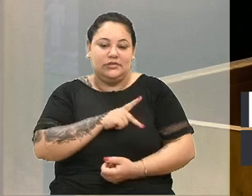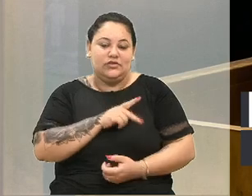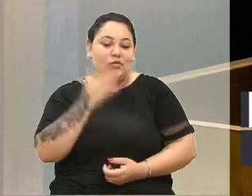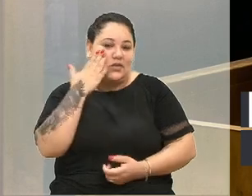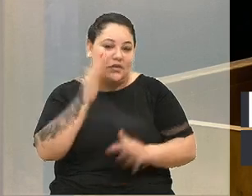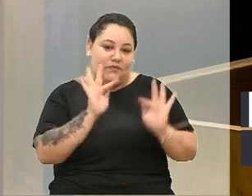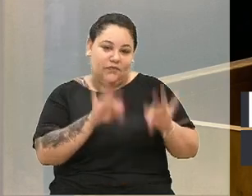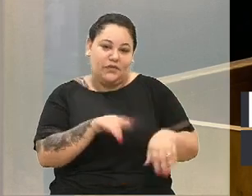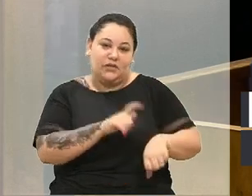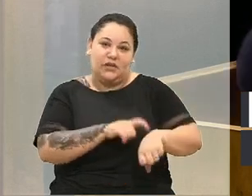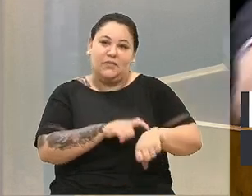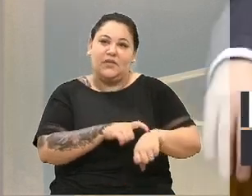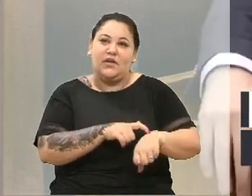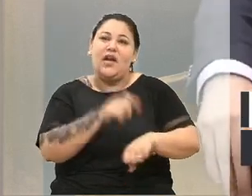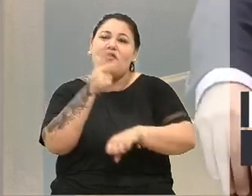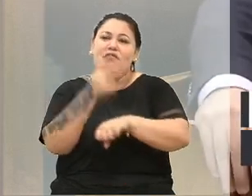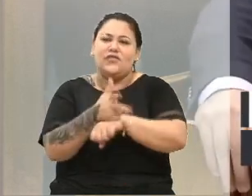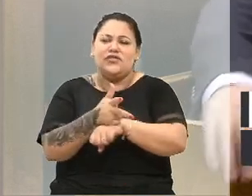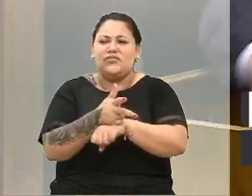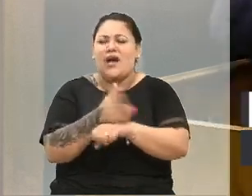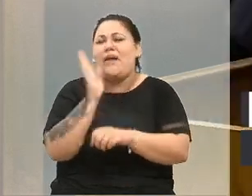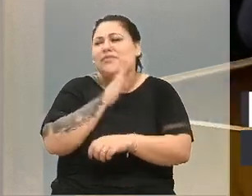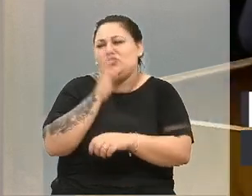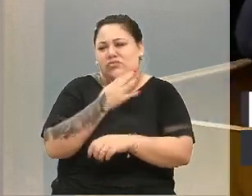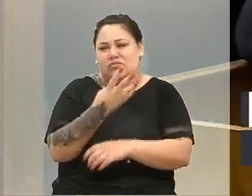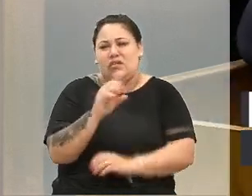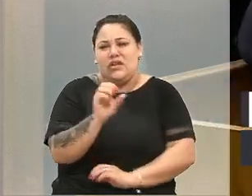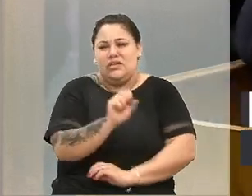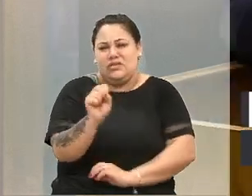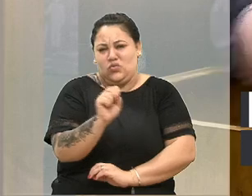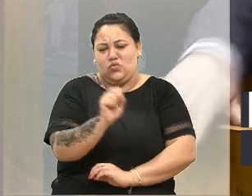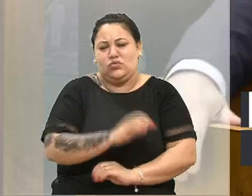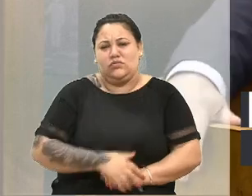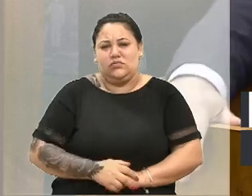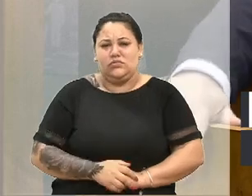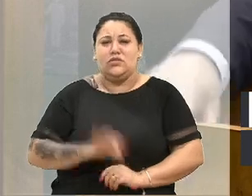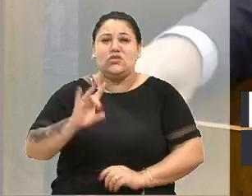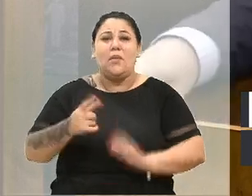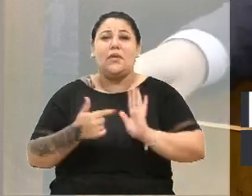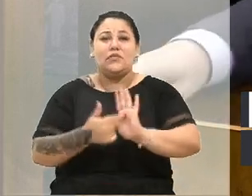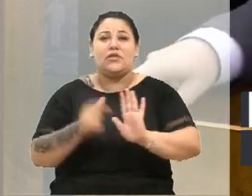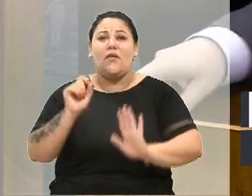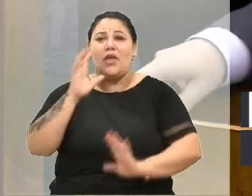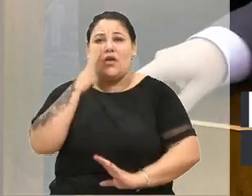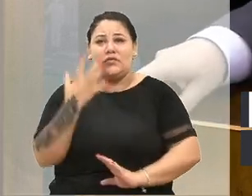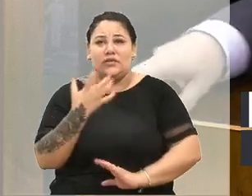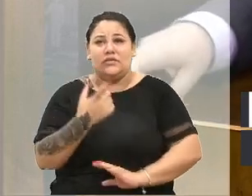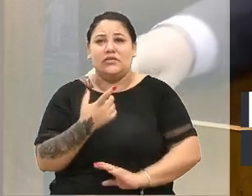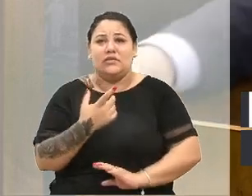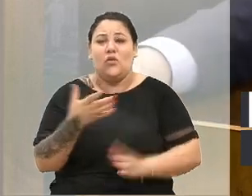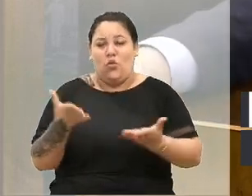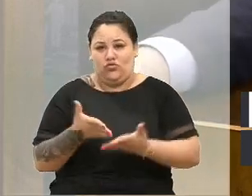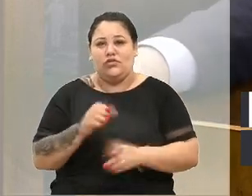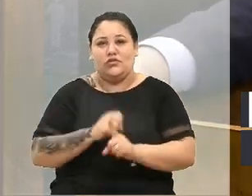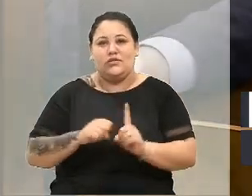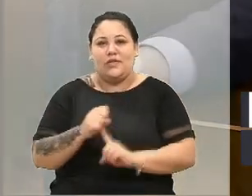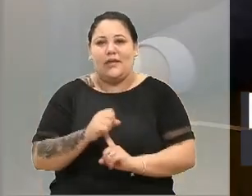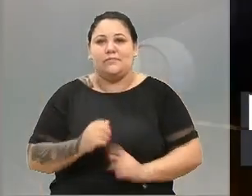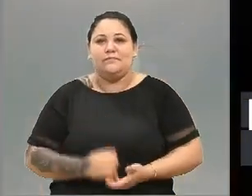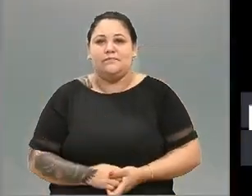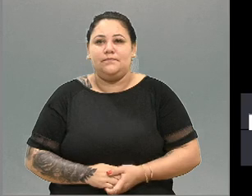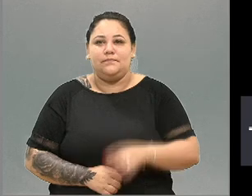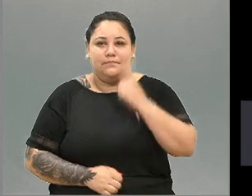mas é um vídeo bem rapidinho, de 40 e poucos segundos, para ilustrar o que nós estamos conversando aqui. Well,